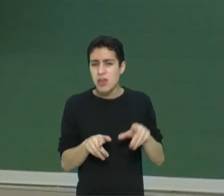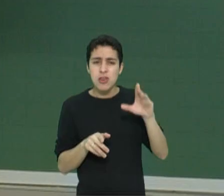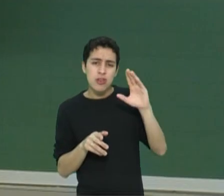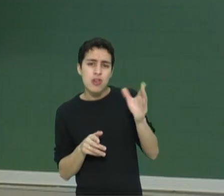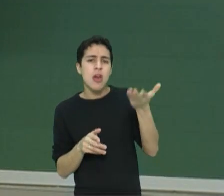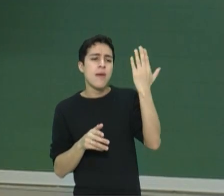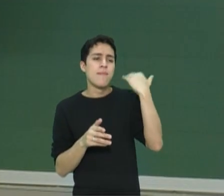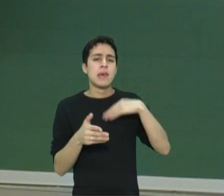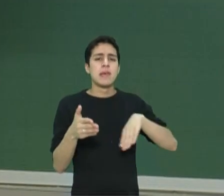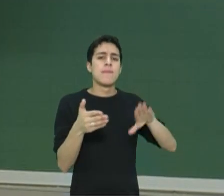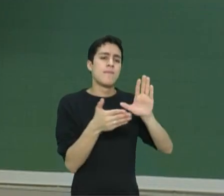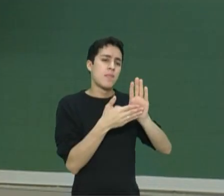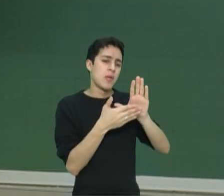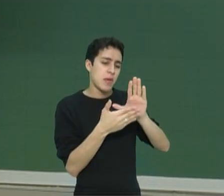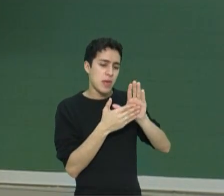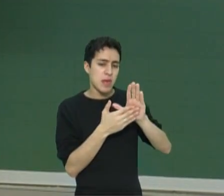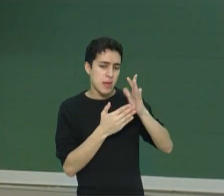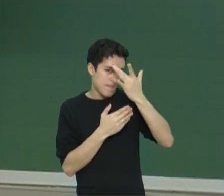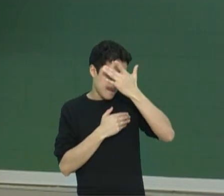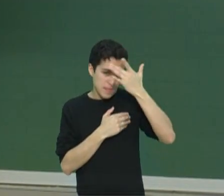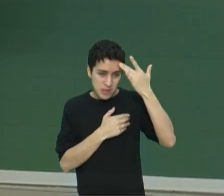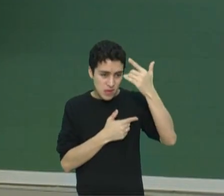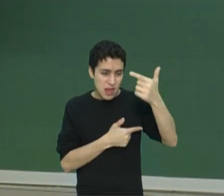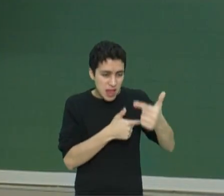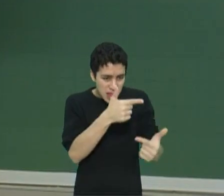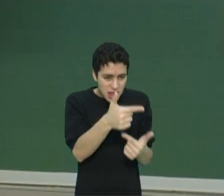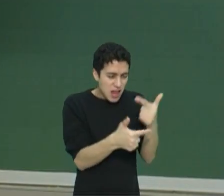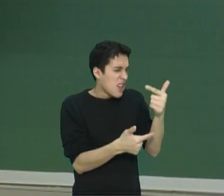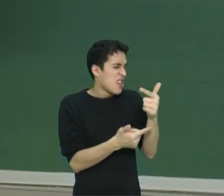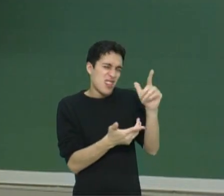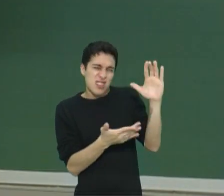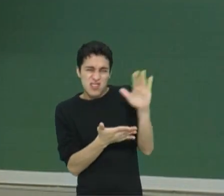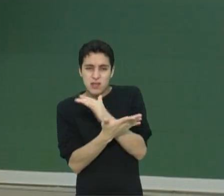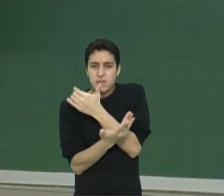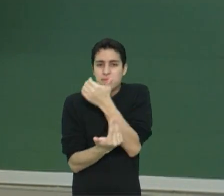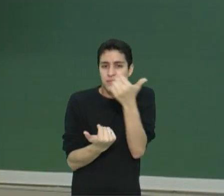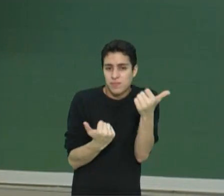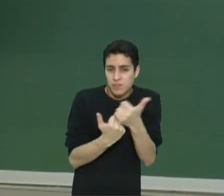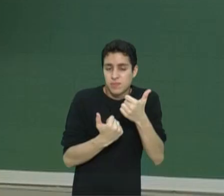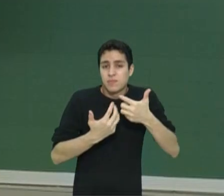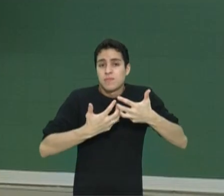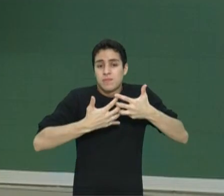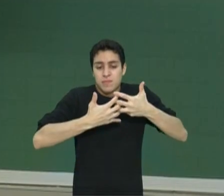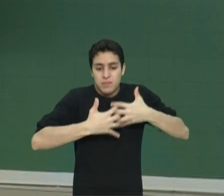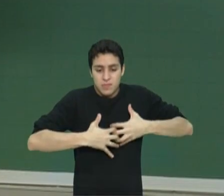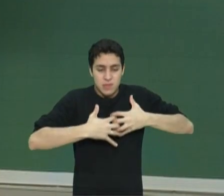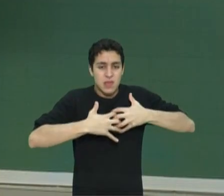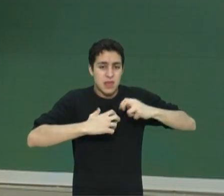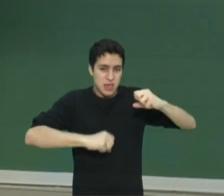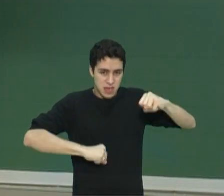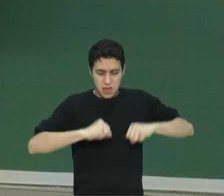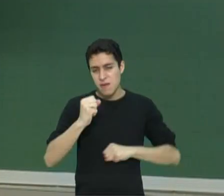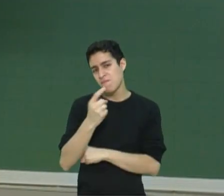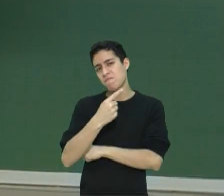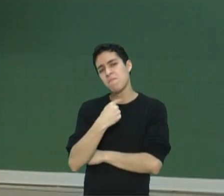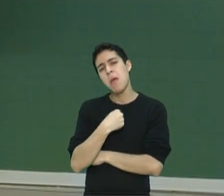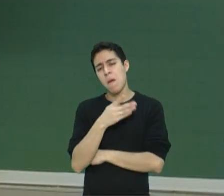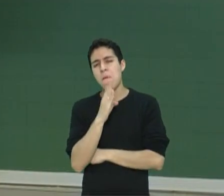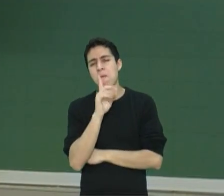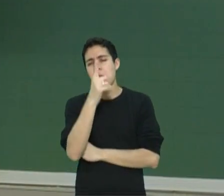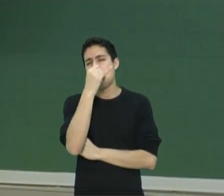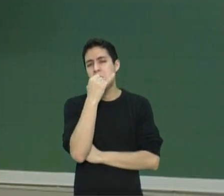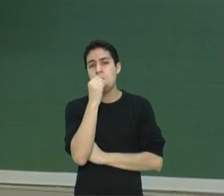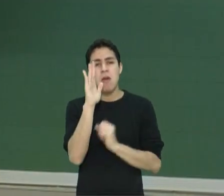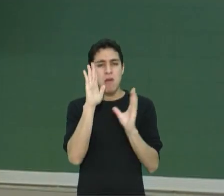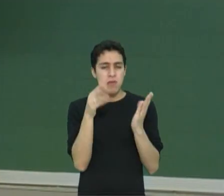de retirar alguns Trabalhadores de seus postos de trabalho e substituídos por máquinas um exemplo que até vive Exemplo foi